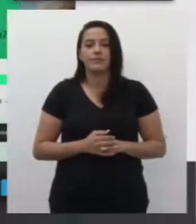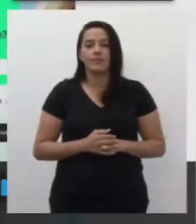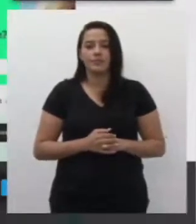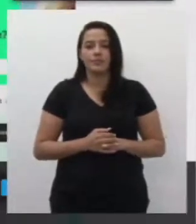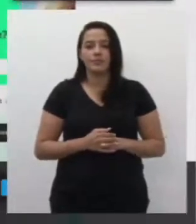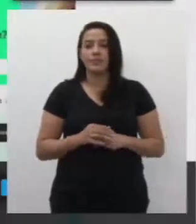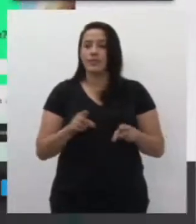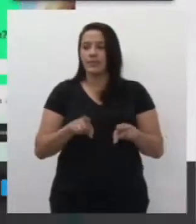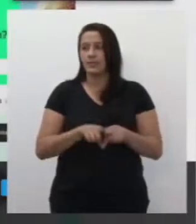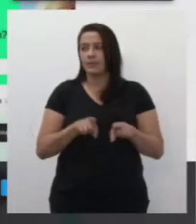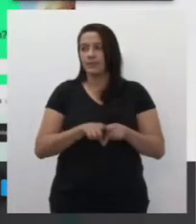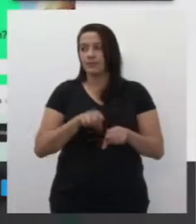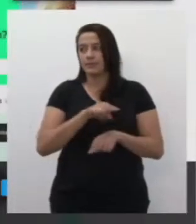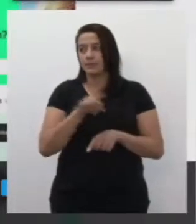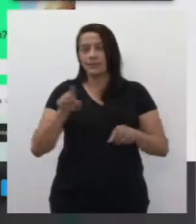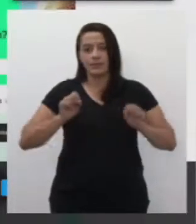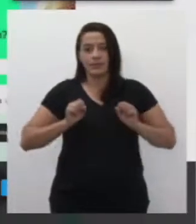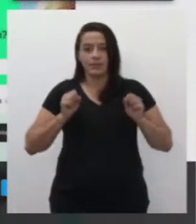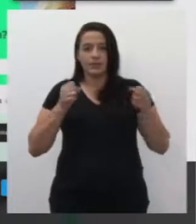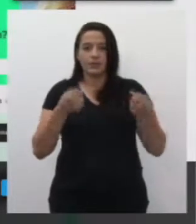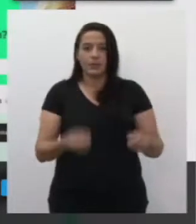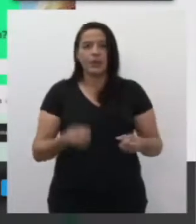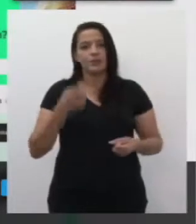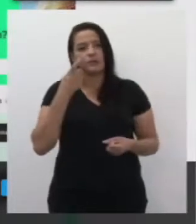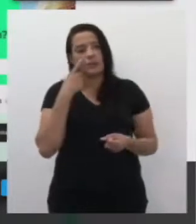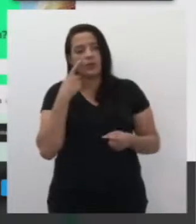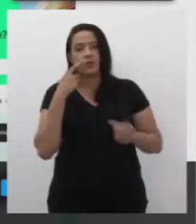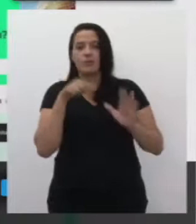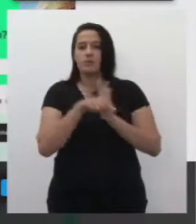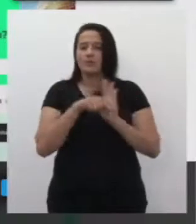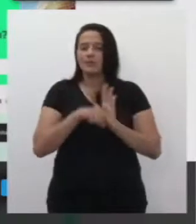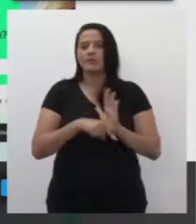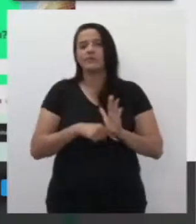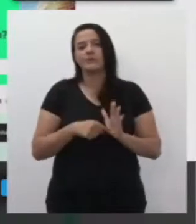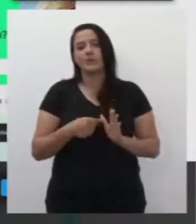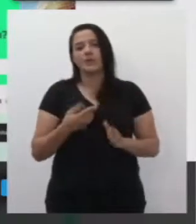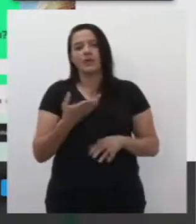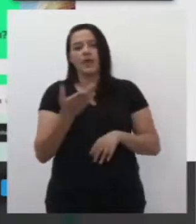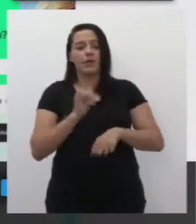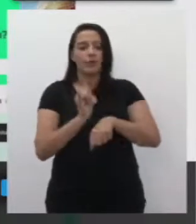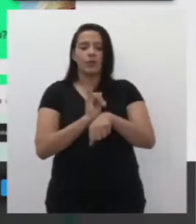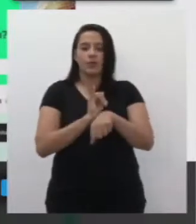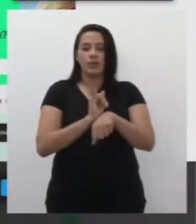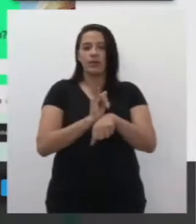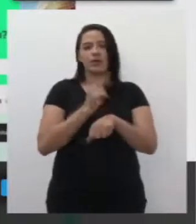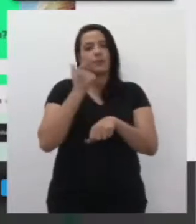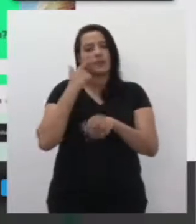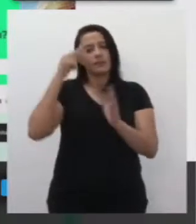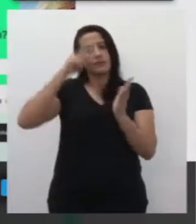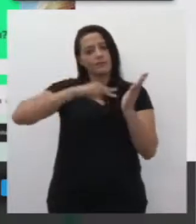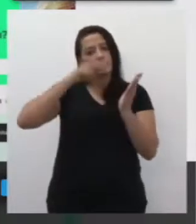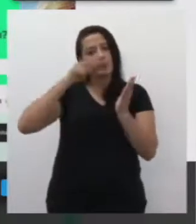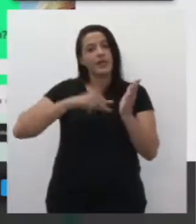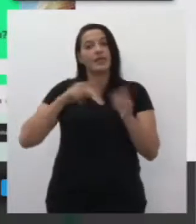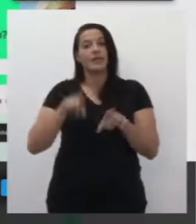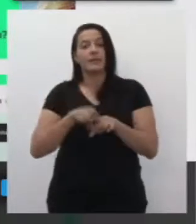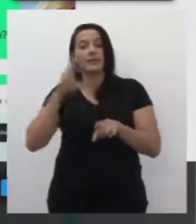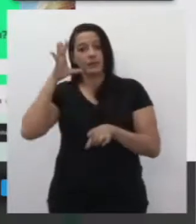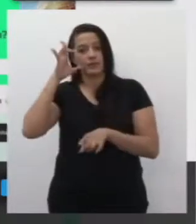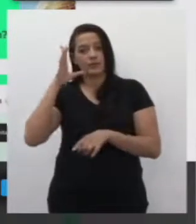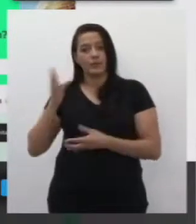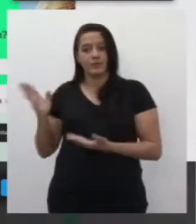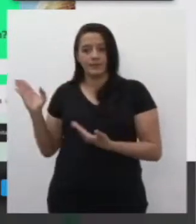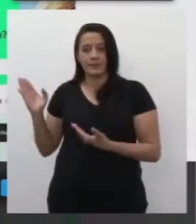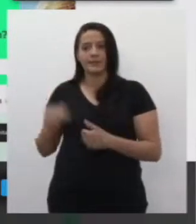está muito empenhado, vale a pena, cara, dá uma olhada nesse conteúdo, toma esse conteúdo complementar aqui para você ler e para se aprofundar nesse tema,